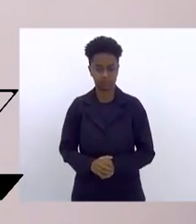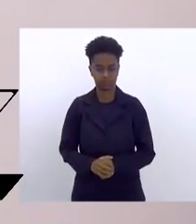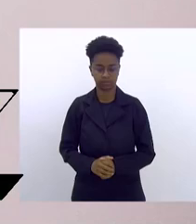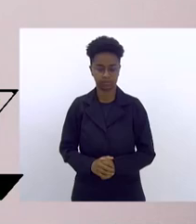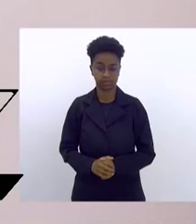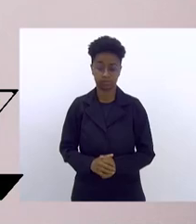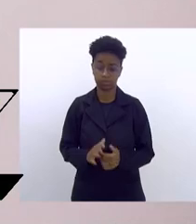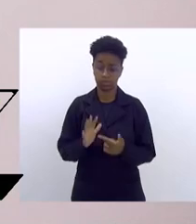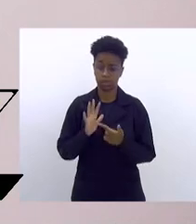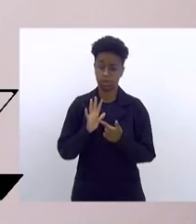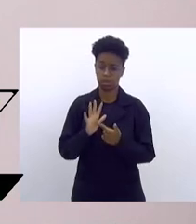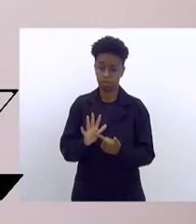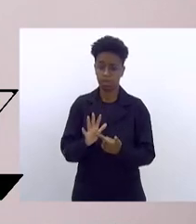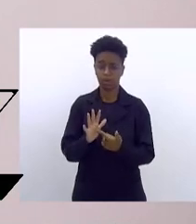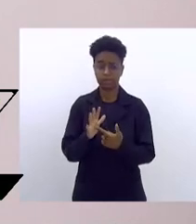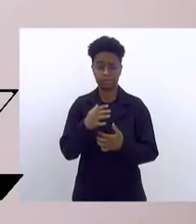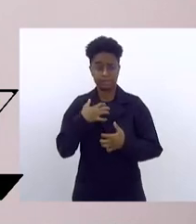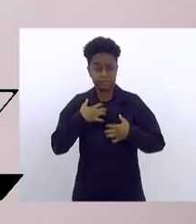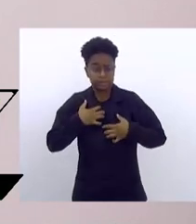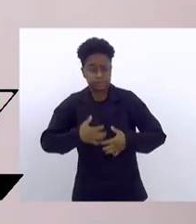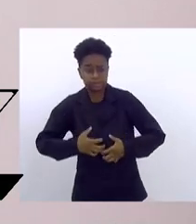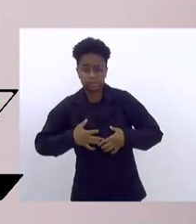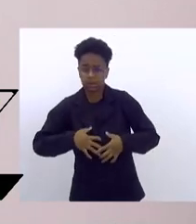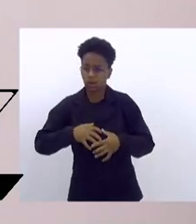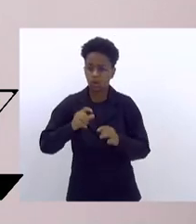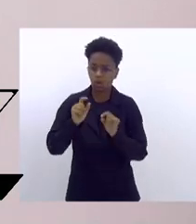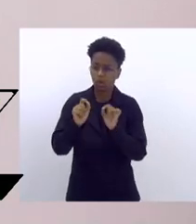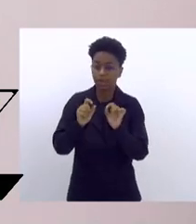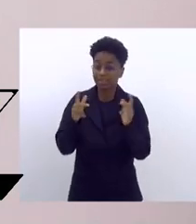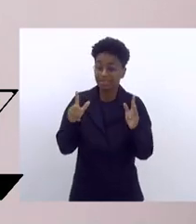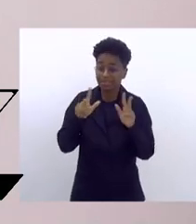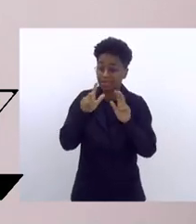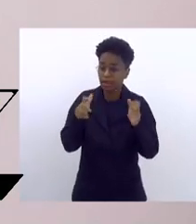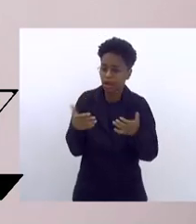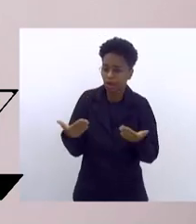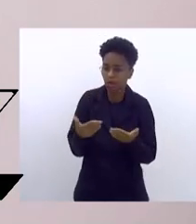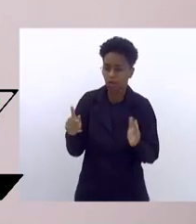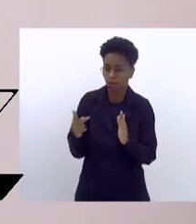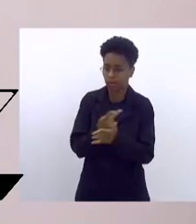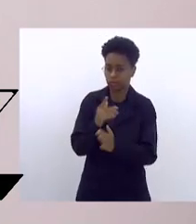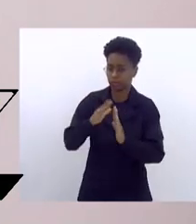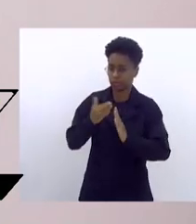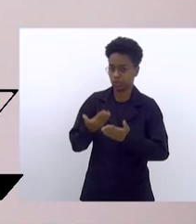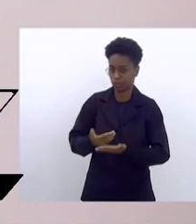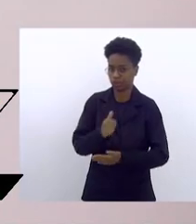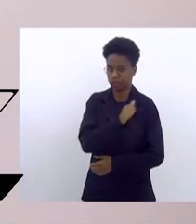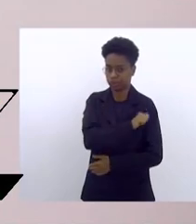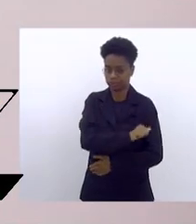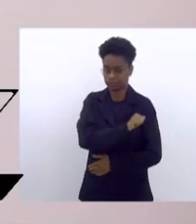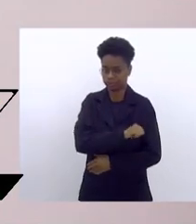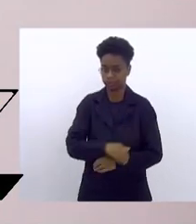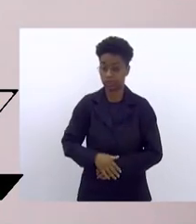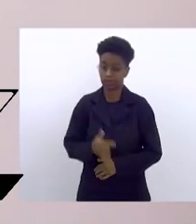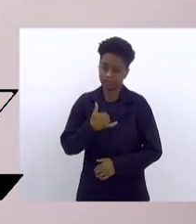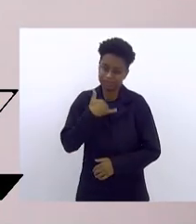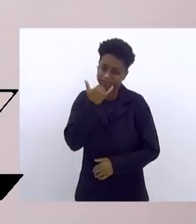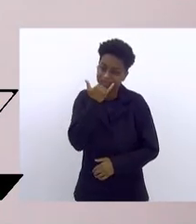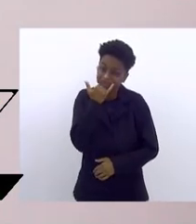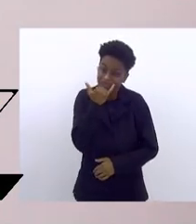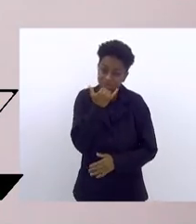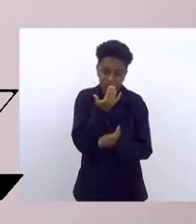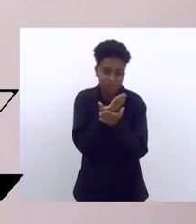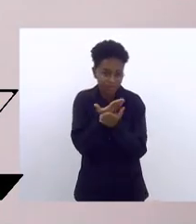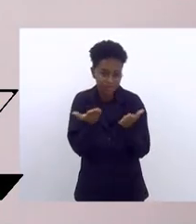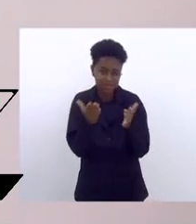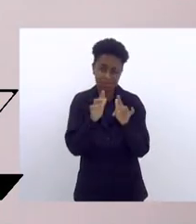muita indignação e muita revolta que é a situação atual das escolas aqui do Rio de Janeiro eu peço desculpas a vocês